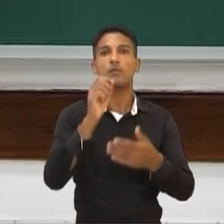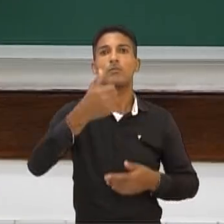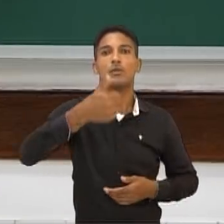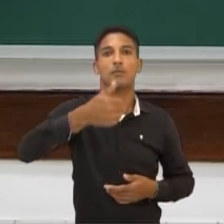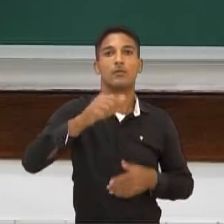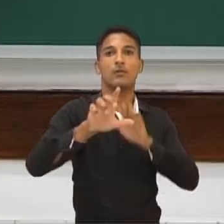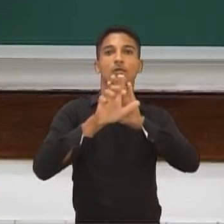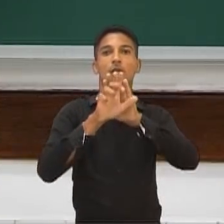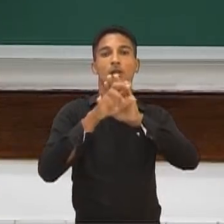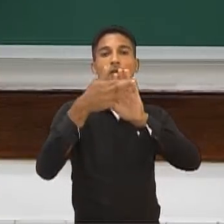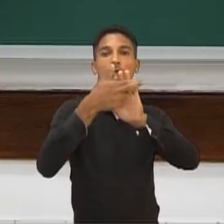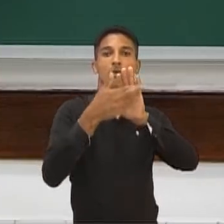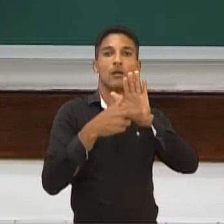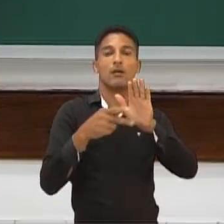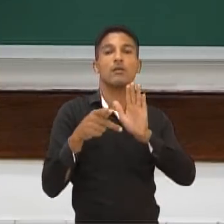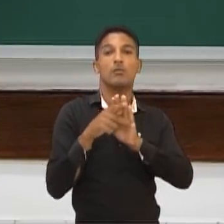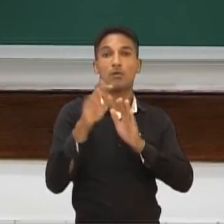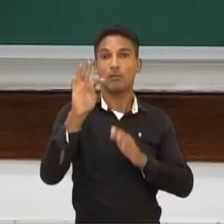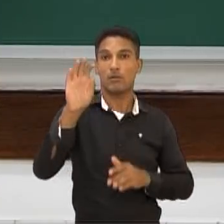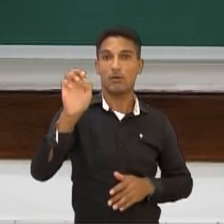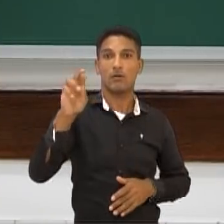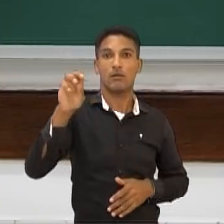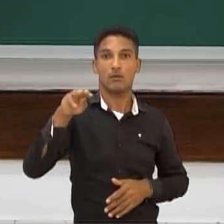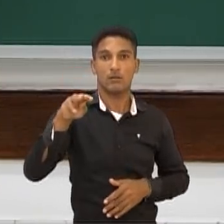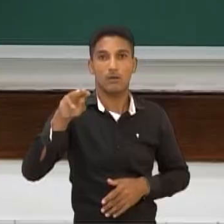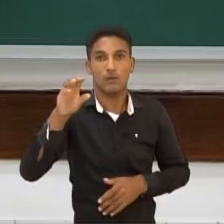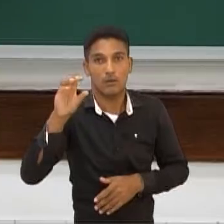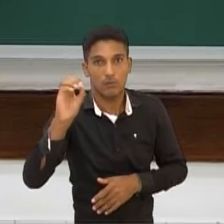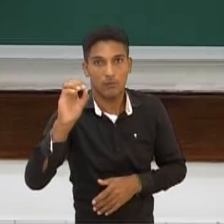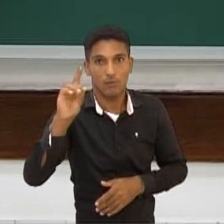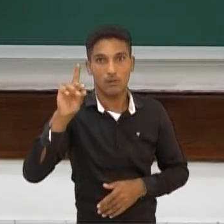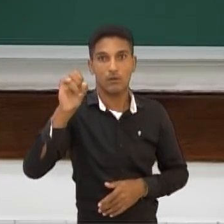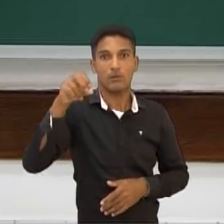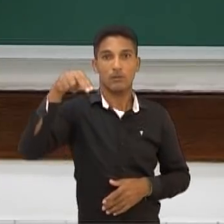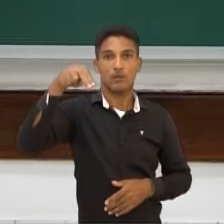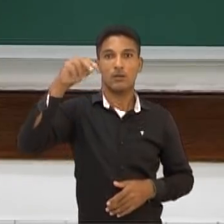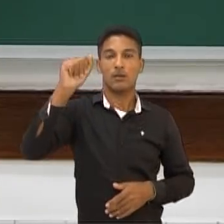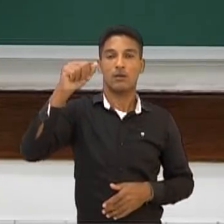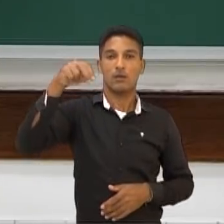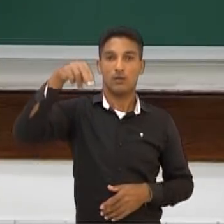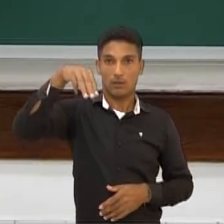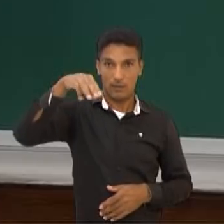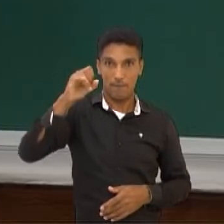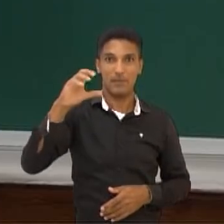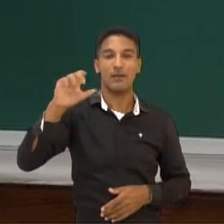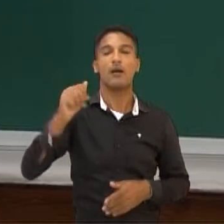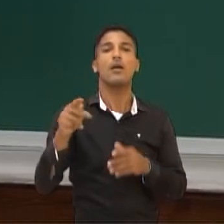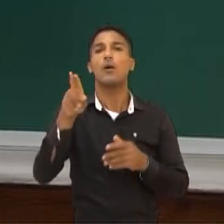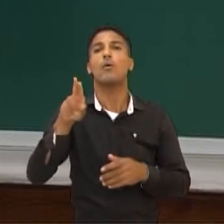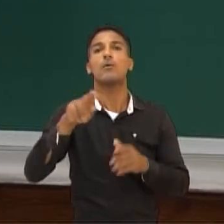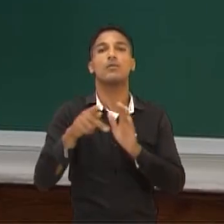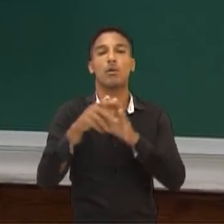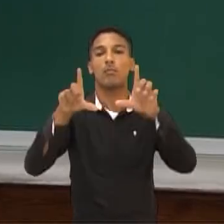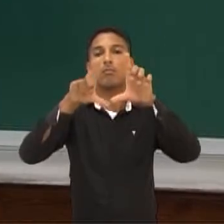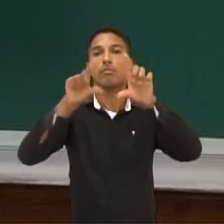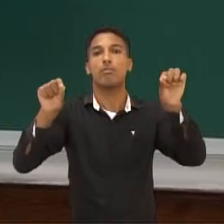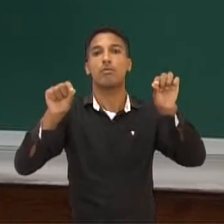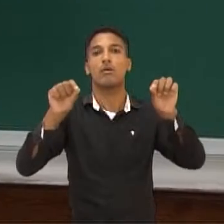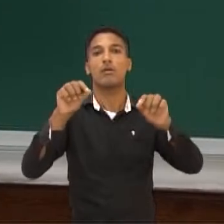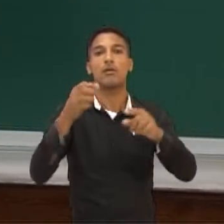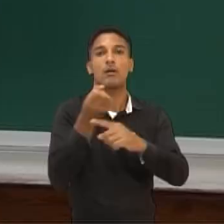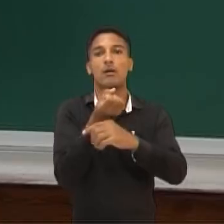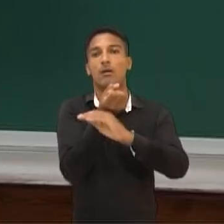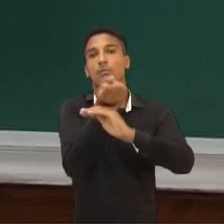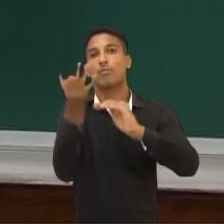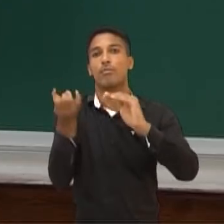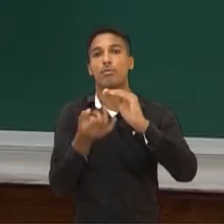da termodinâmica. Lembre-se, a primeira lei da termodinâmica, ela é uma equação. Ela é uma equação de conservação que diz o seguinte: